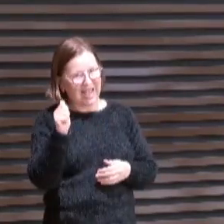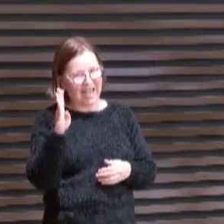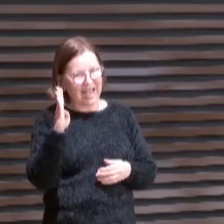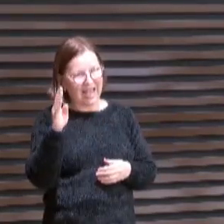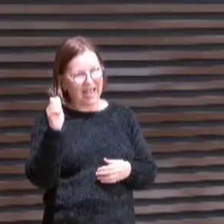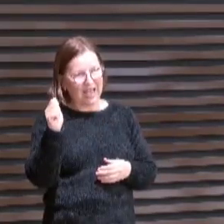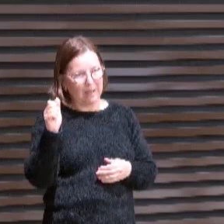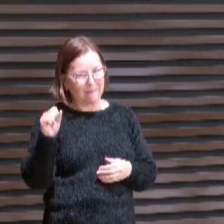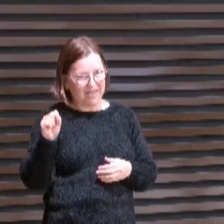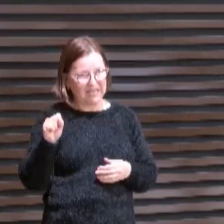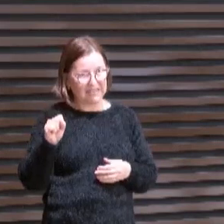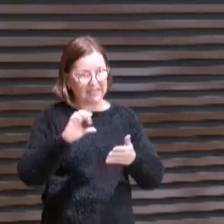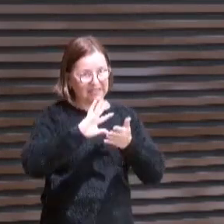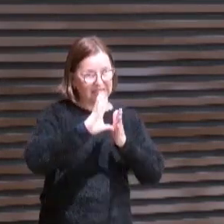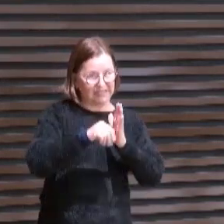salteador.